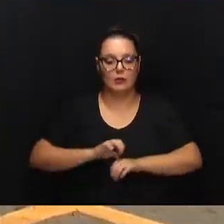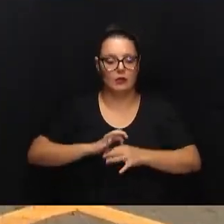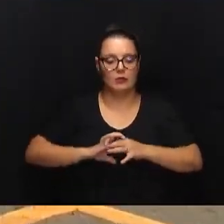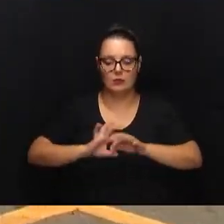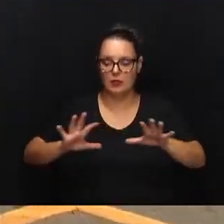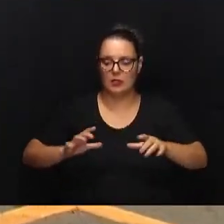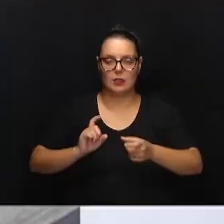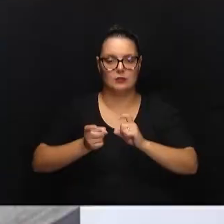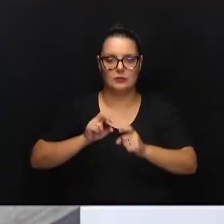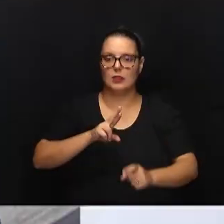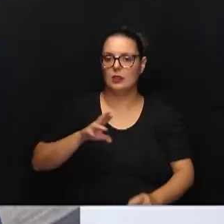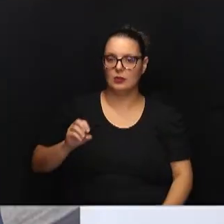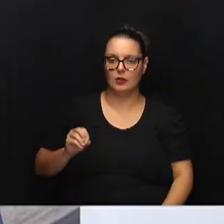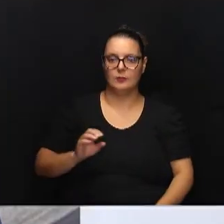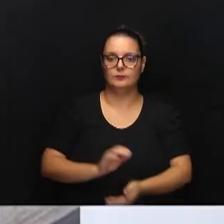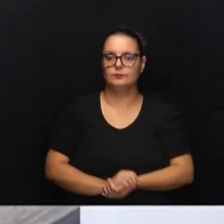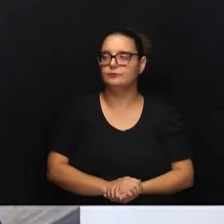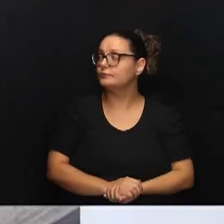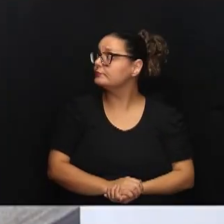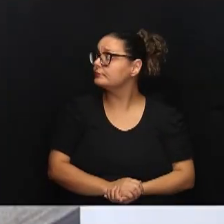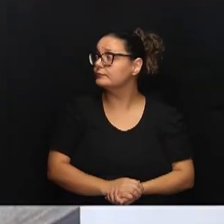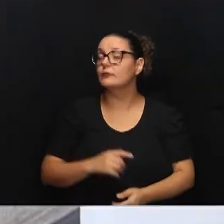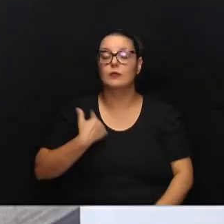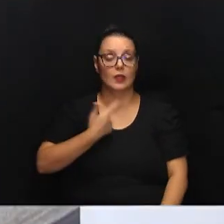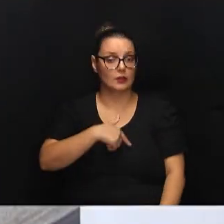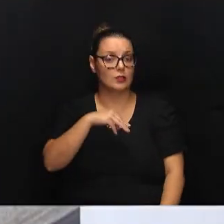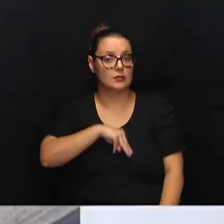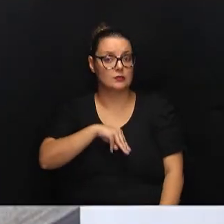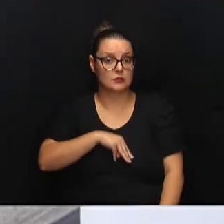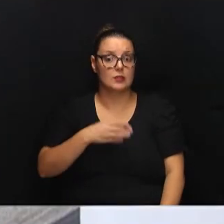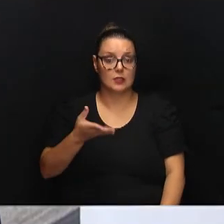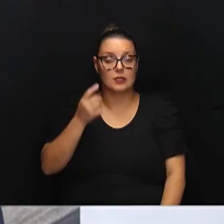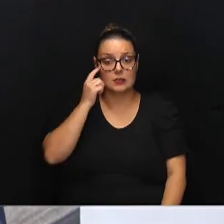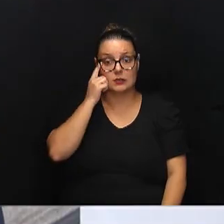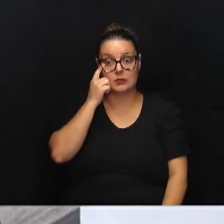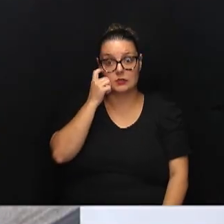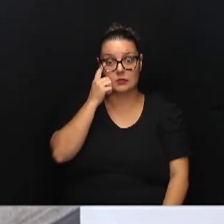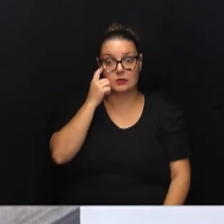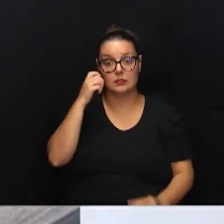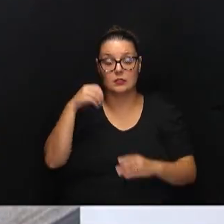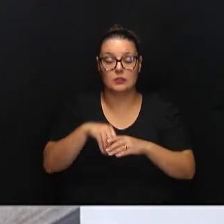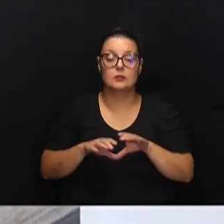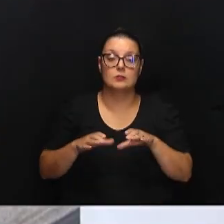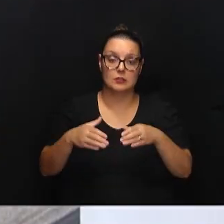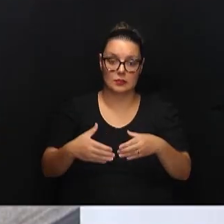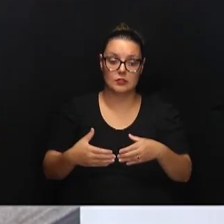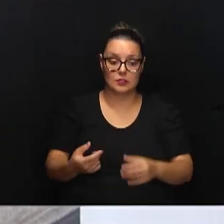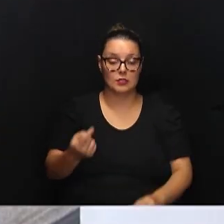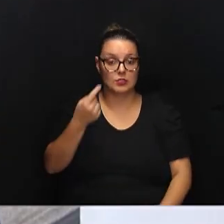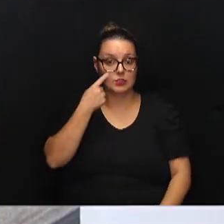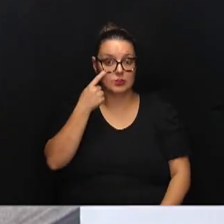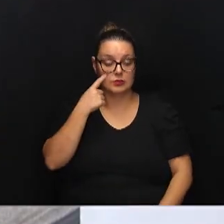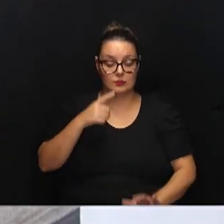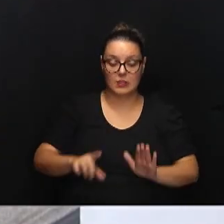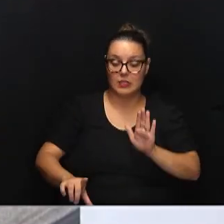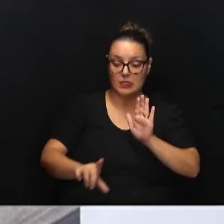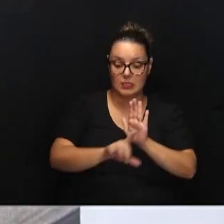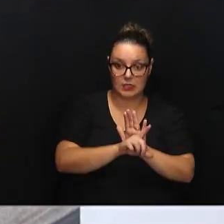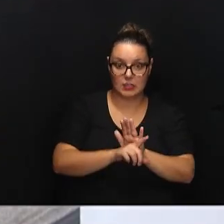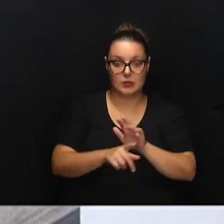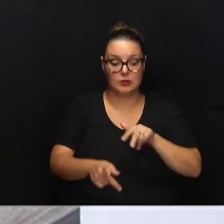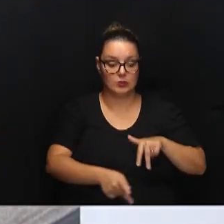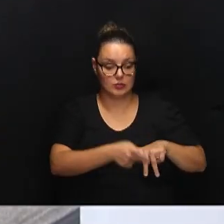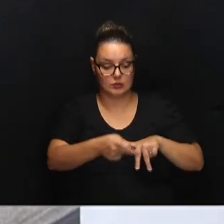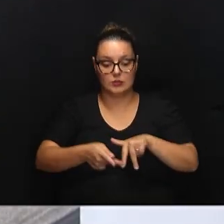reunião ordinária. Nosso dever é esse, passa pela comissão, a gente vê a legalidade, vê os pareceres